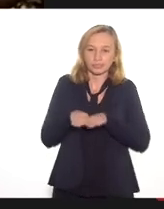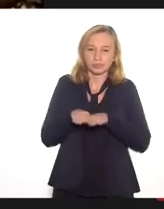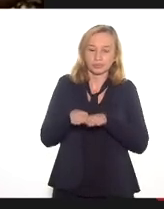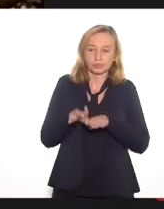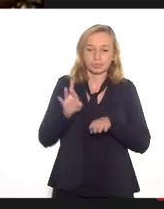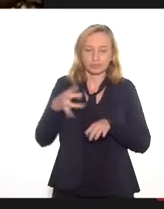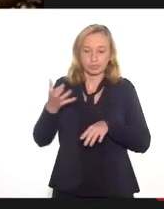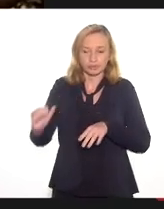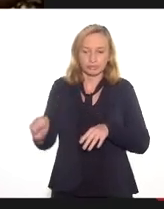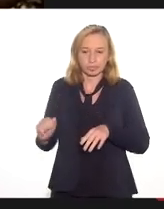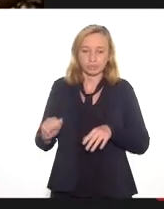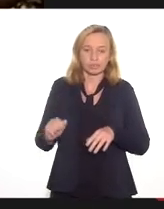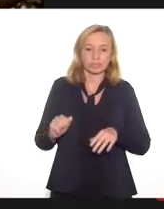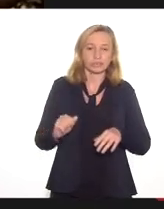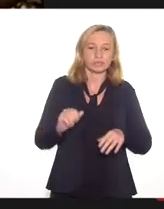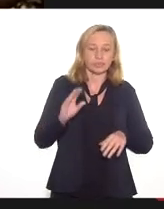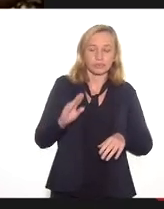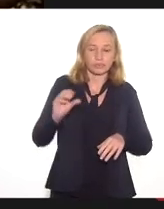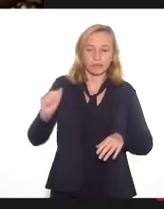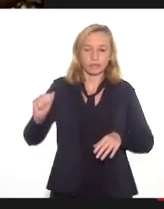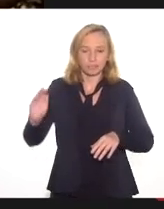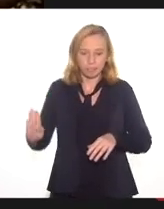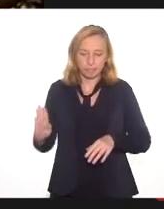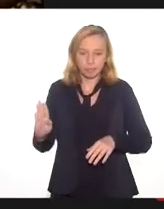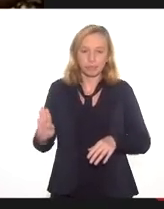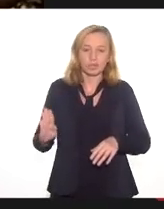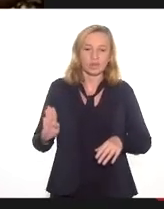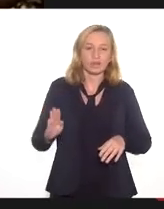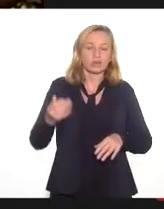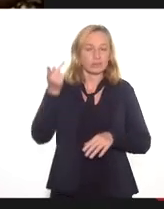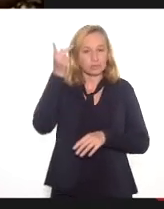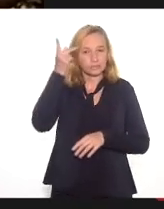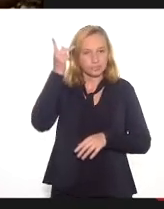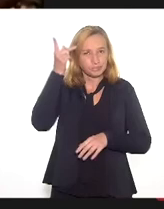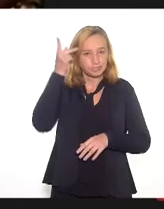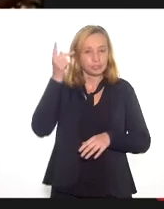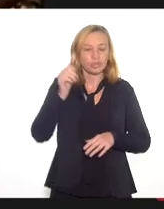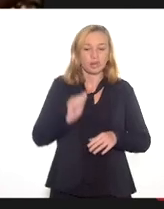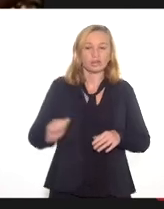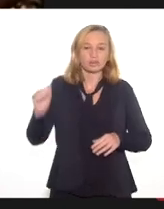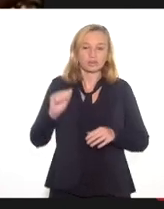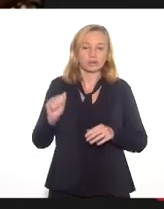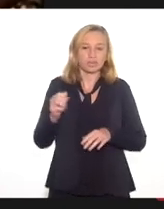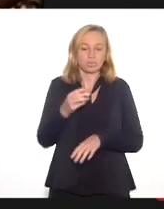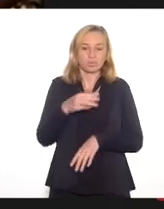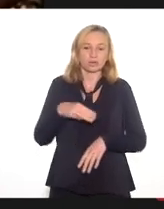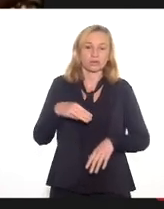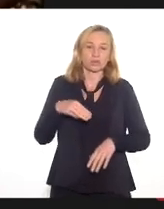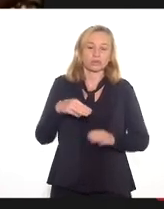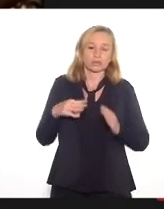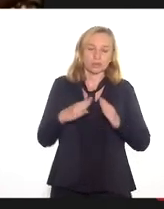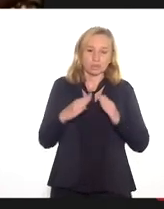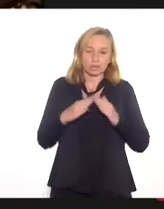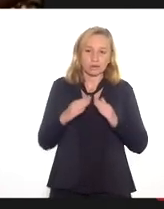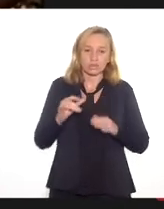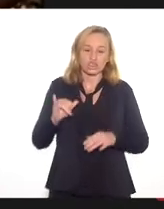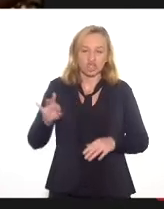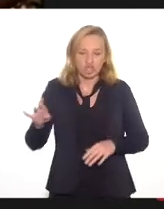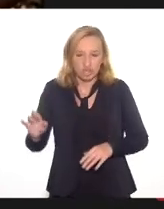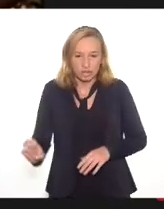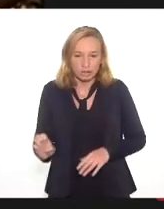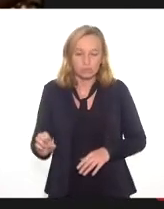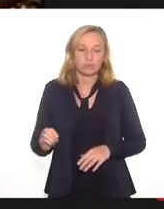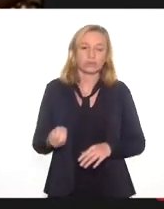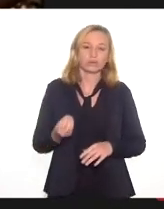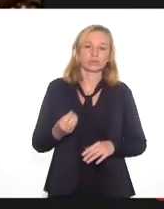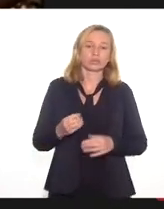da OAB de Itabuão da Serra de São Paulo Associação de Moradores do Engenho Itaguaí Comitê